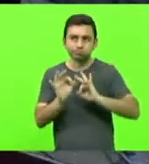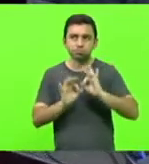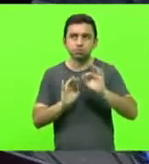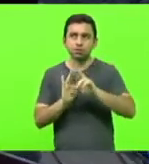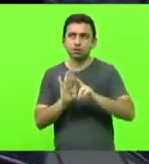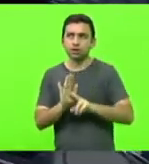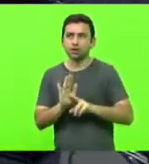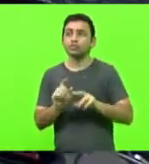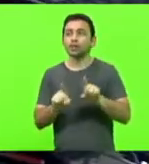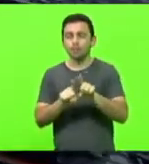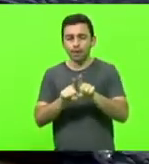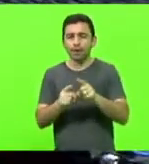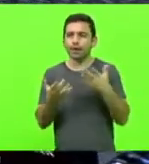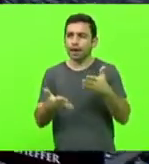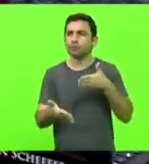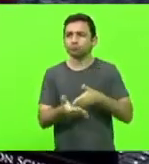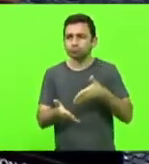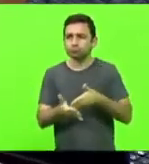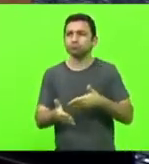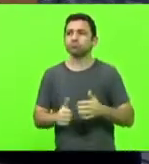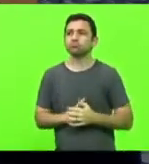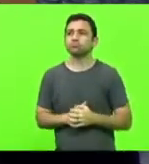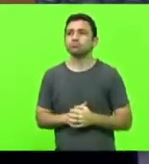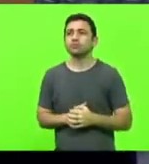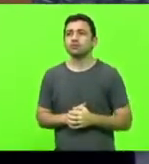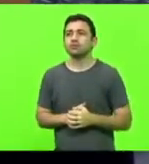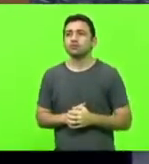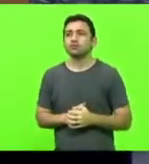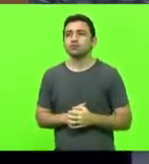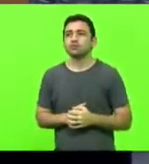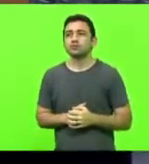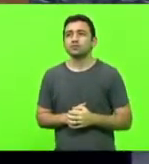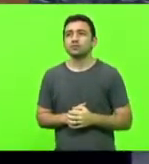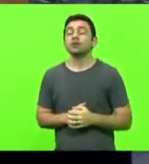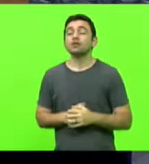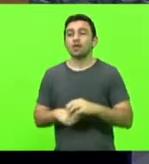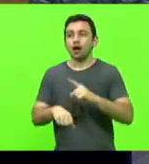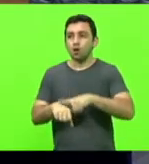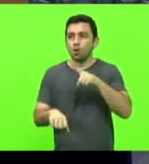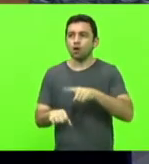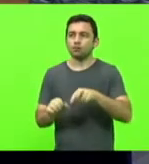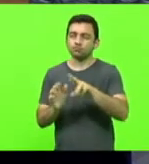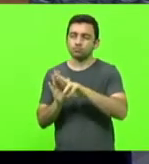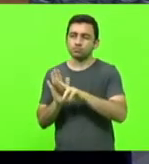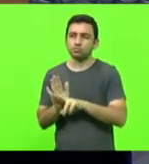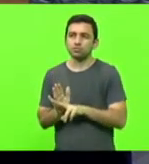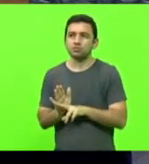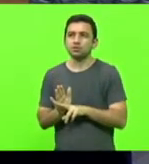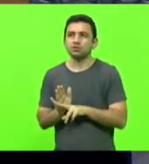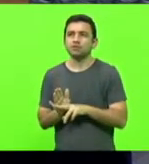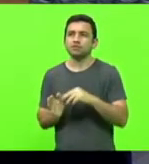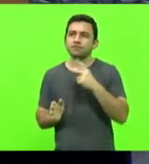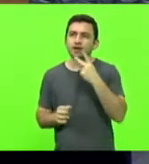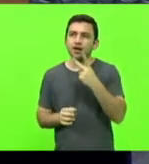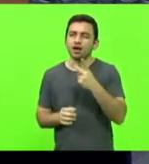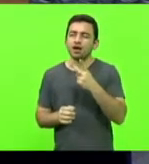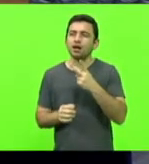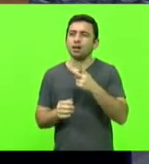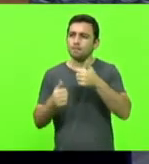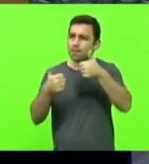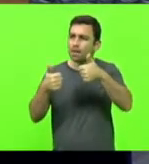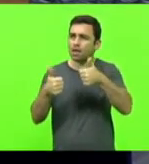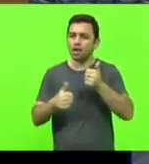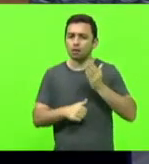mesmo assim estão querendo criar caso, sabe? Pelo contrário, na regulamentação, ó, é que nem diz o Manezinho, vinhas tão bem